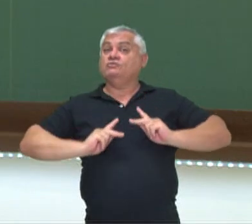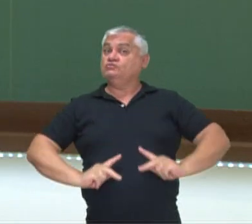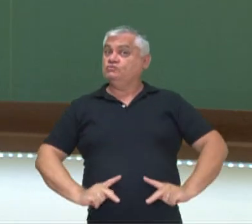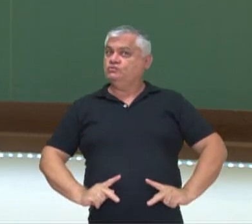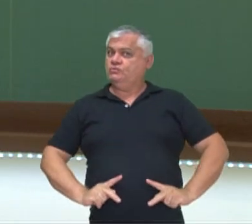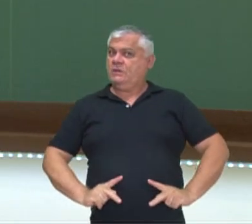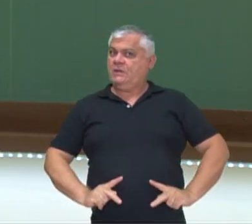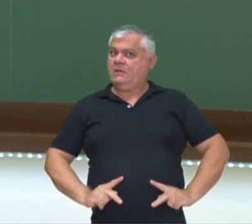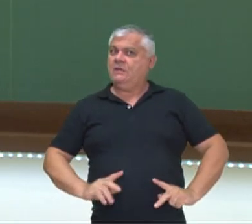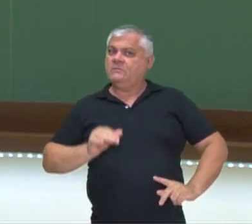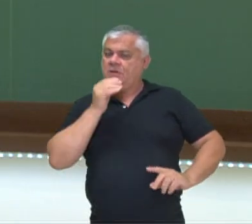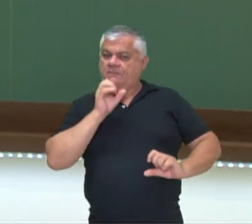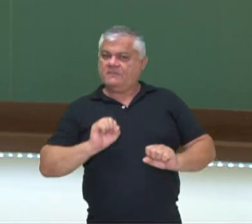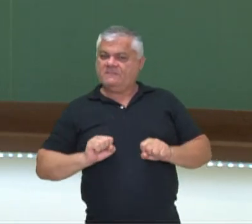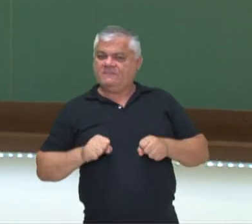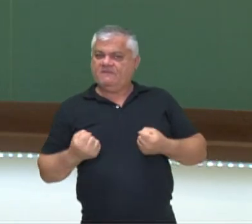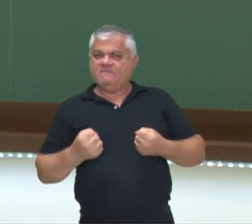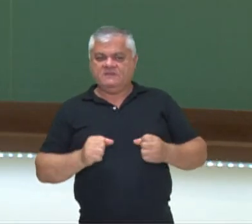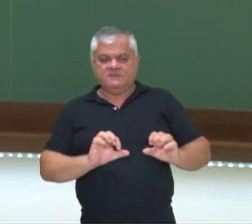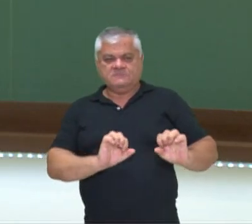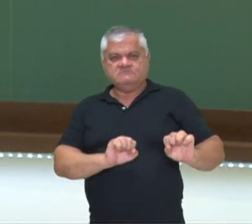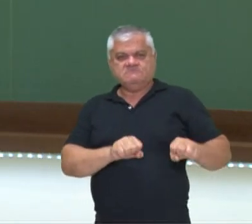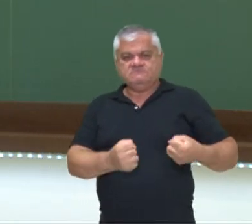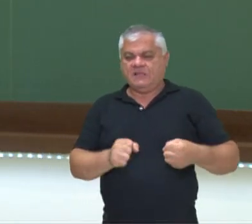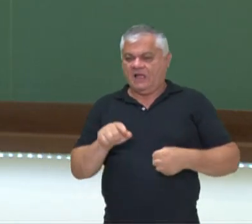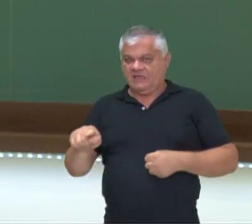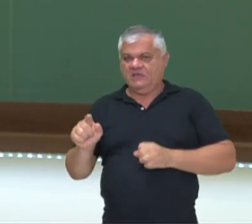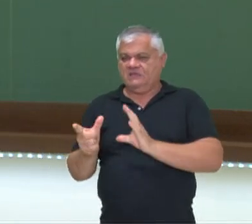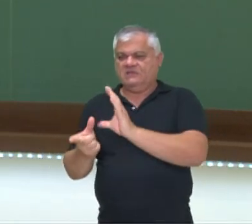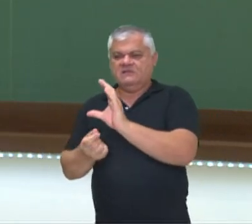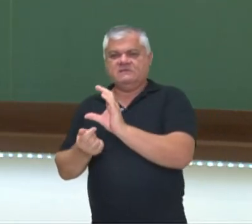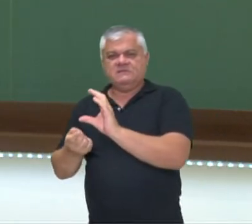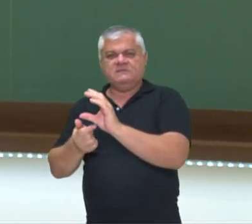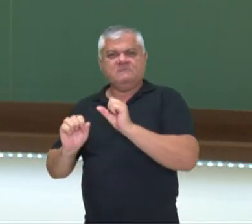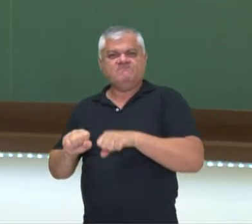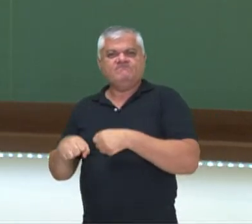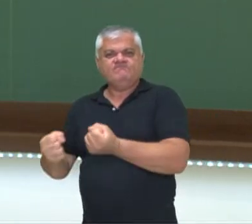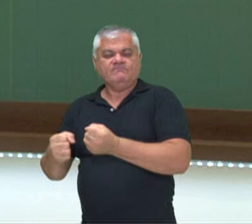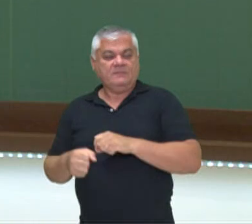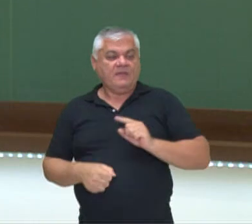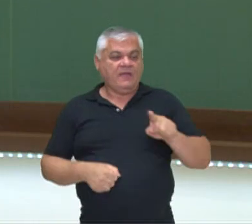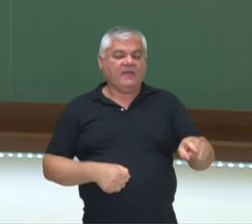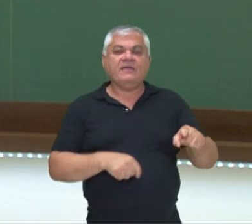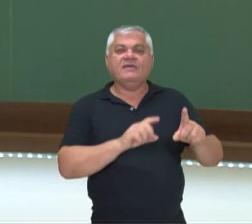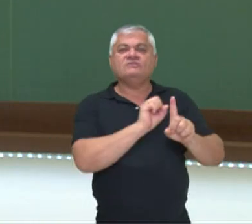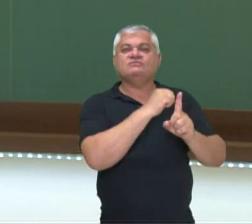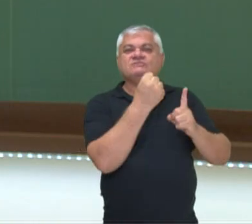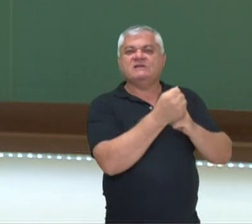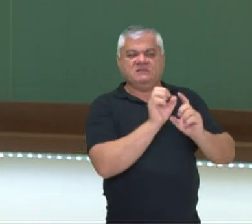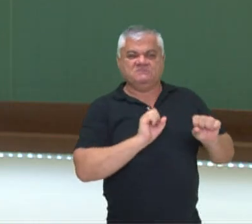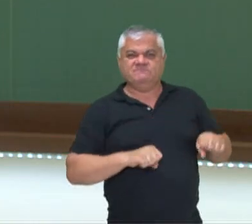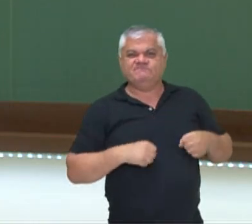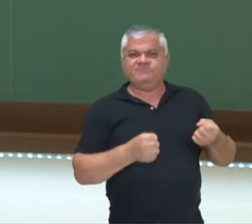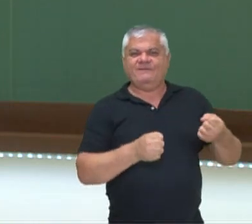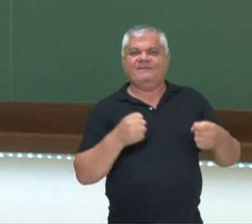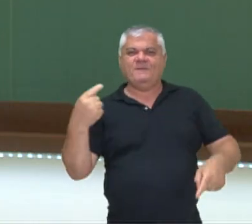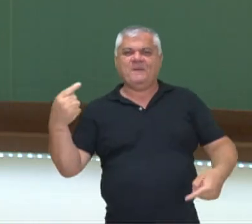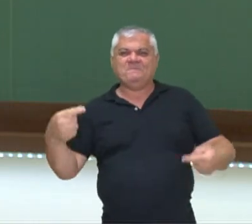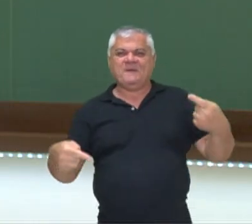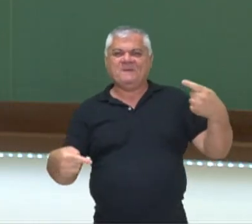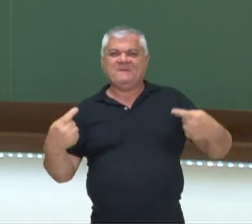de defesa, então uma parte defendia o capitalismo norte-americano, outra parte defendia o socialismo soviético,